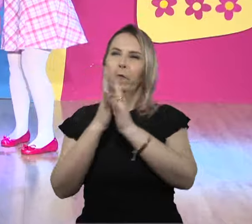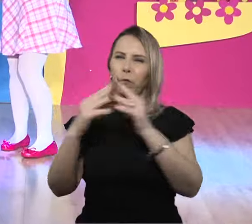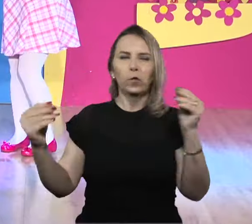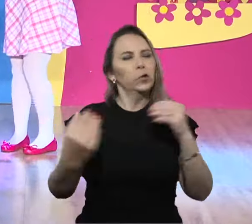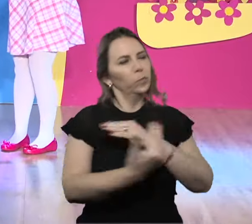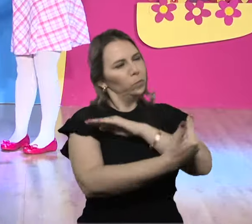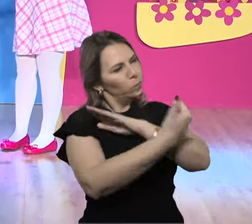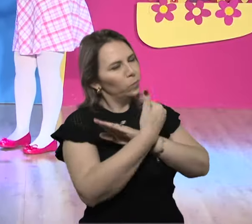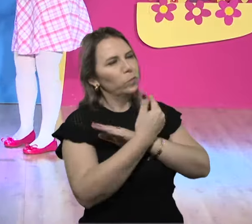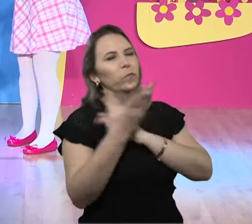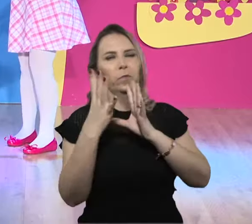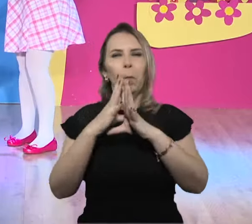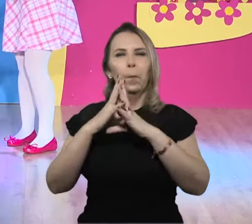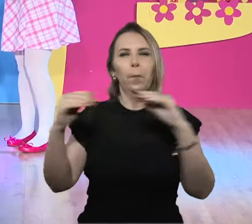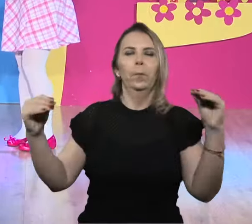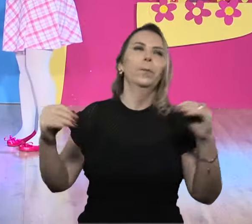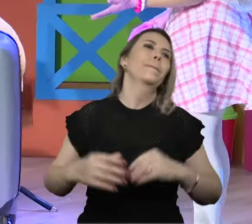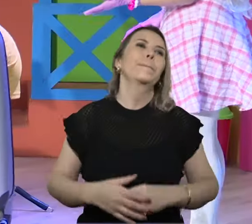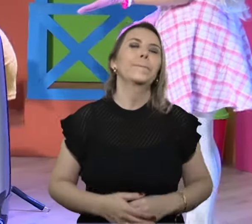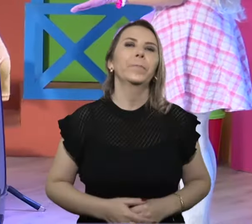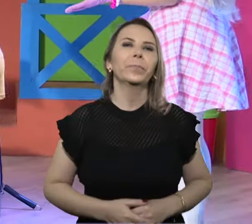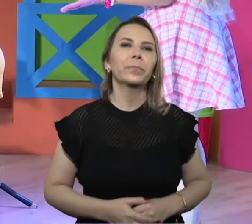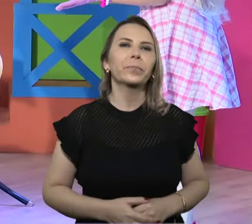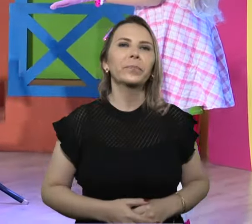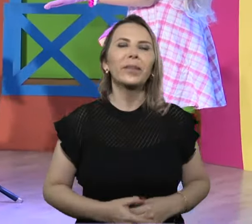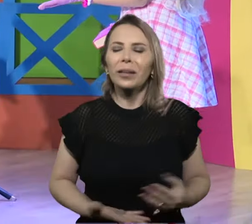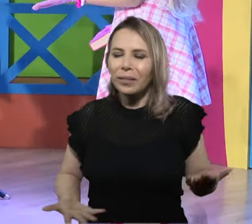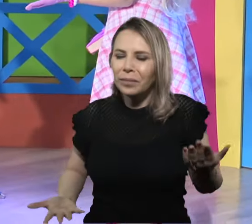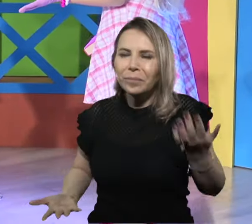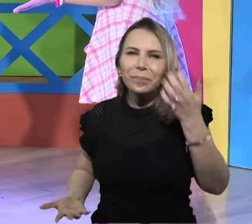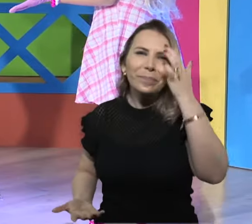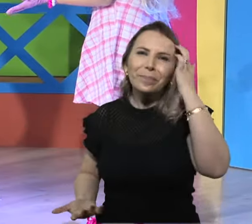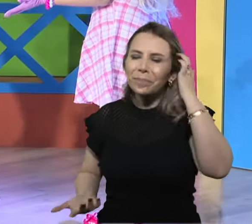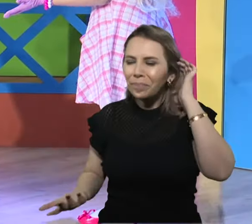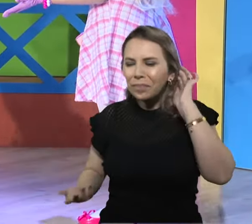ajudar a fugir. Vamos embora, né? Vai!